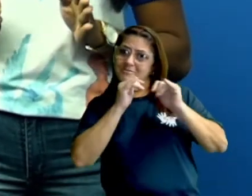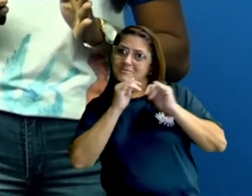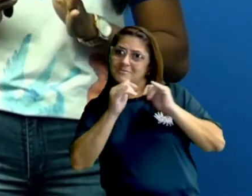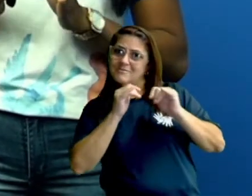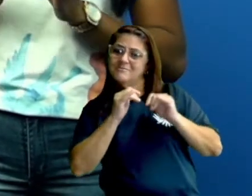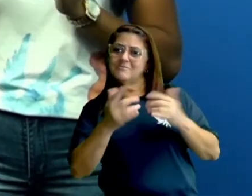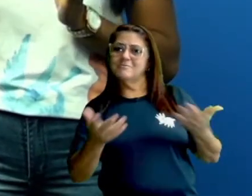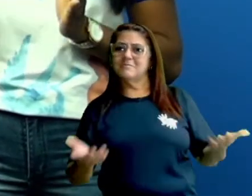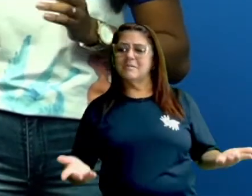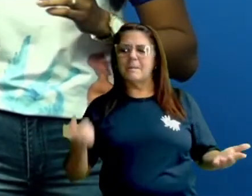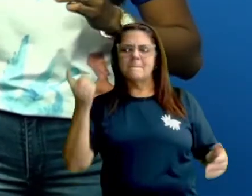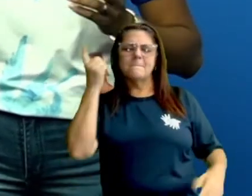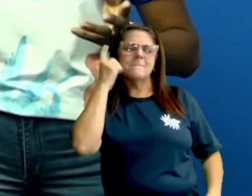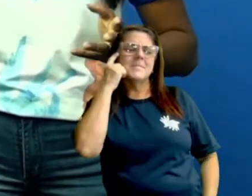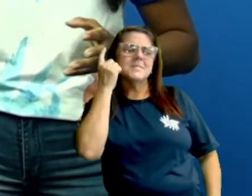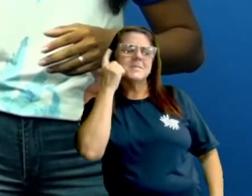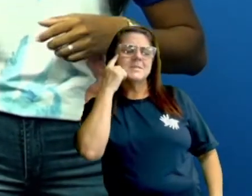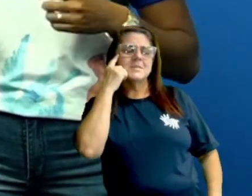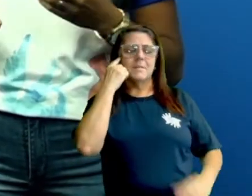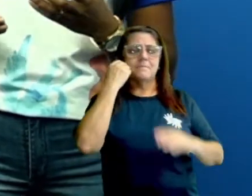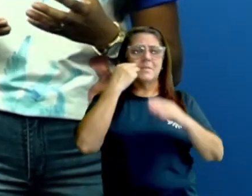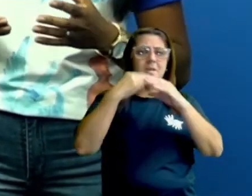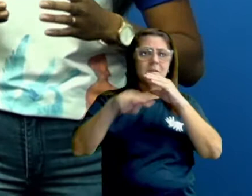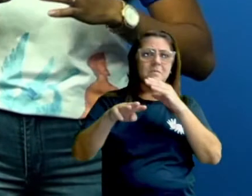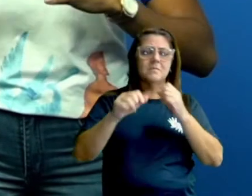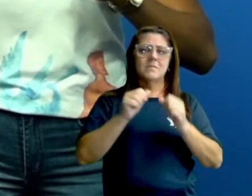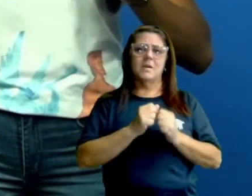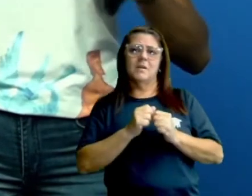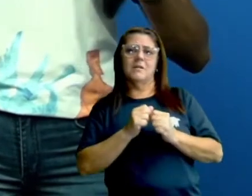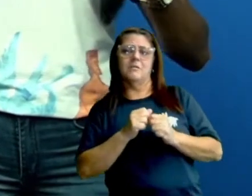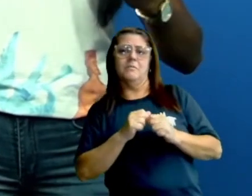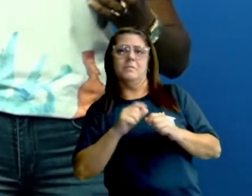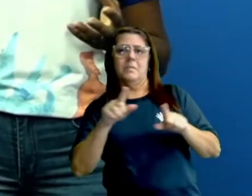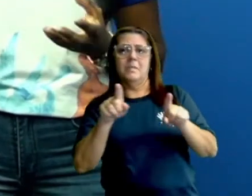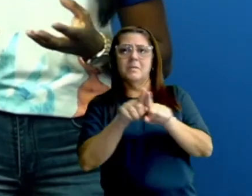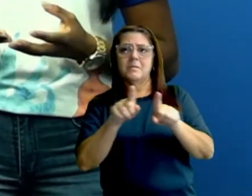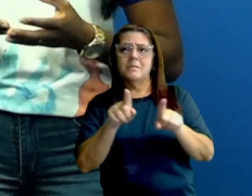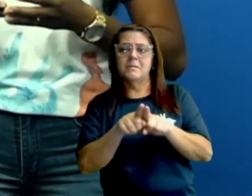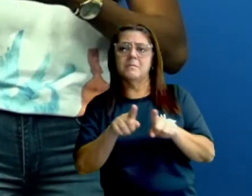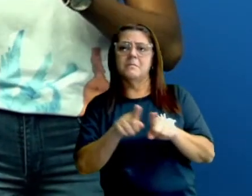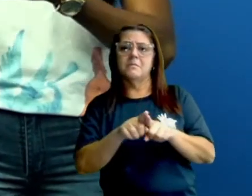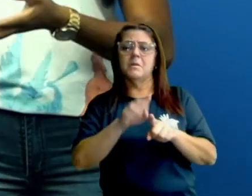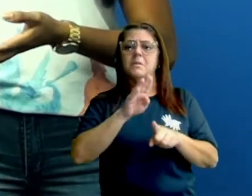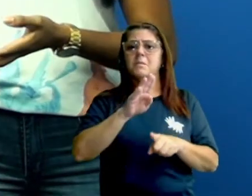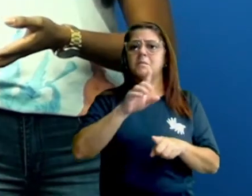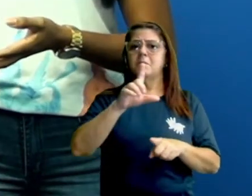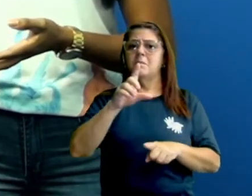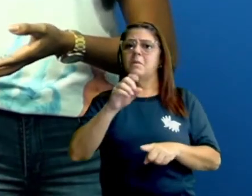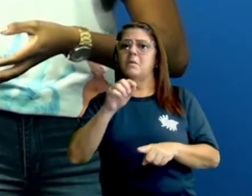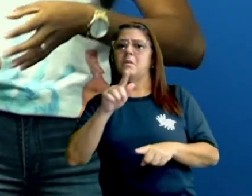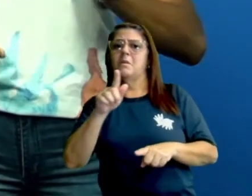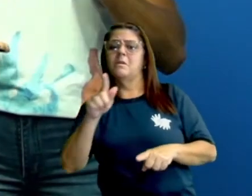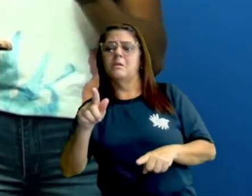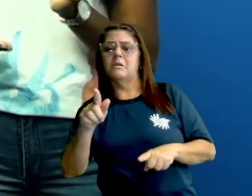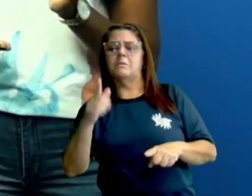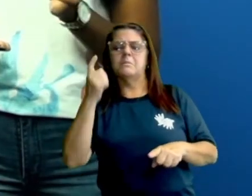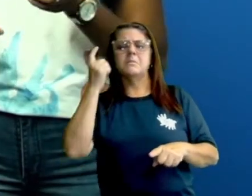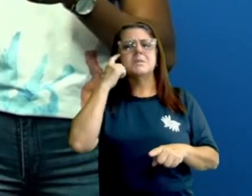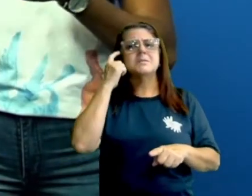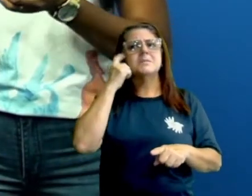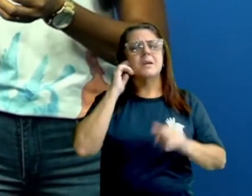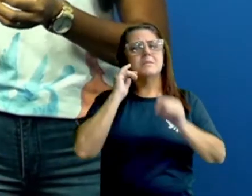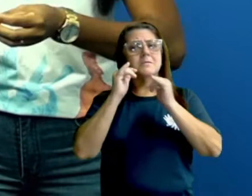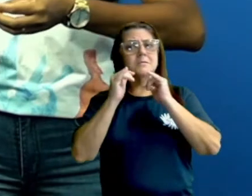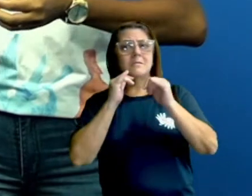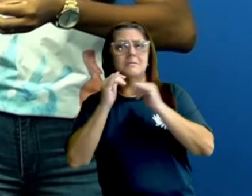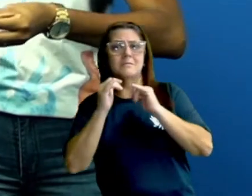tá? Então, quando a gente pensa em e-mail, em blog, em tudo que for relacionado ao mundo digital, isso tem um